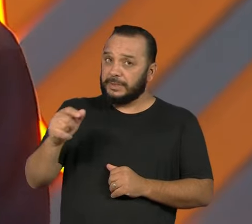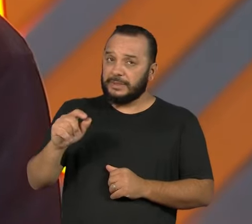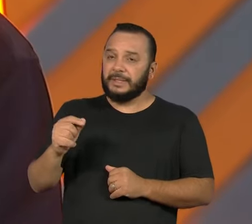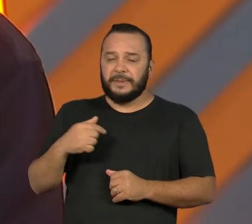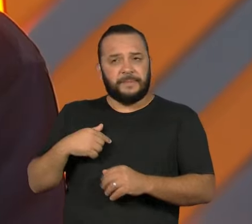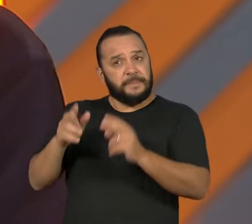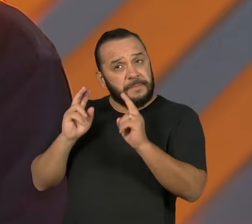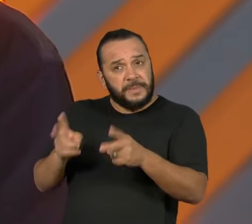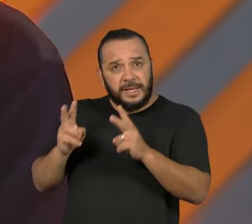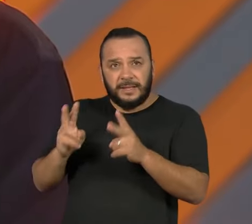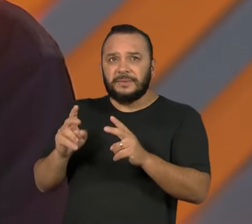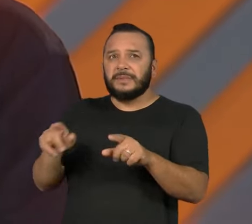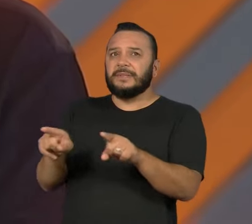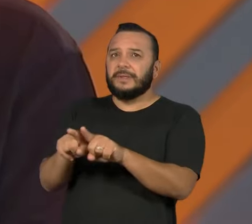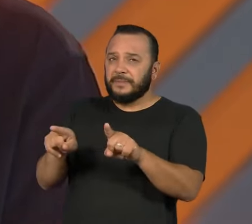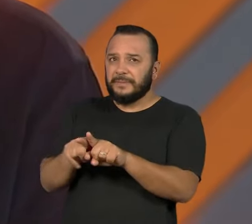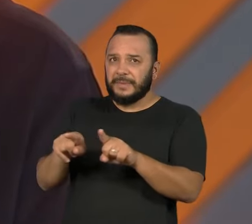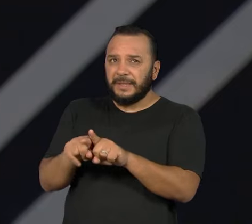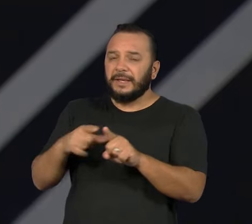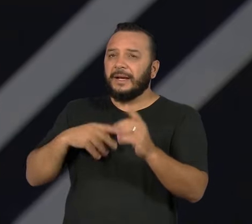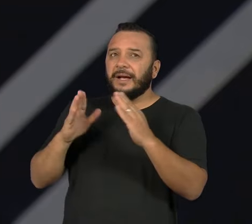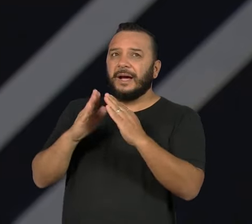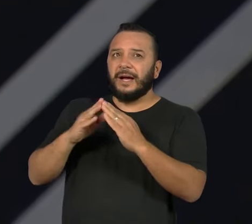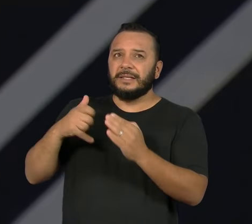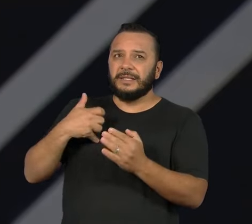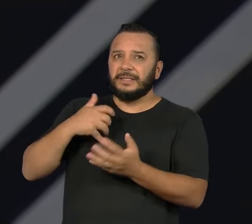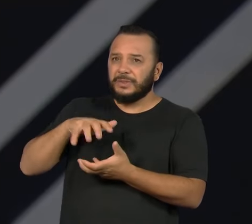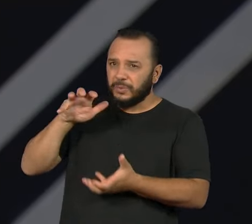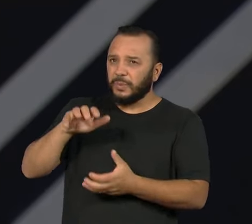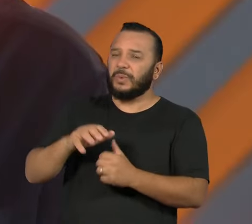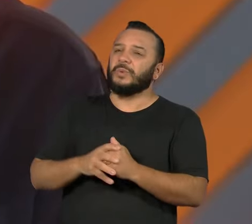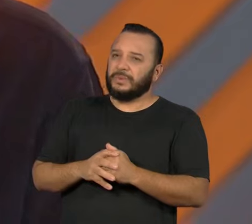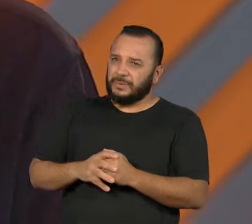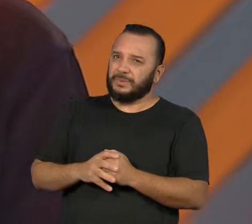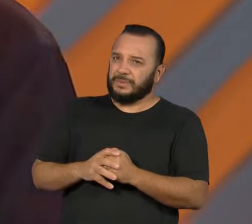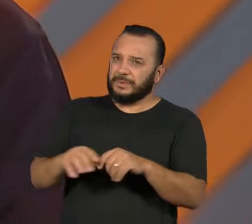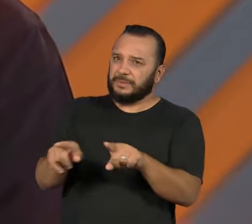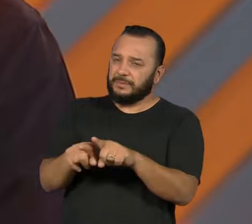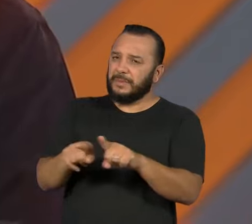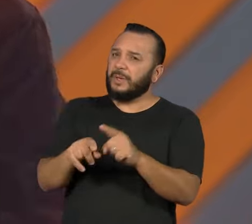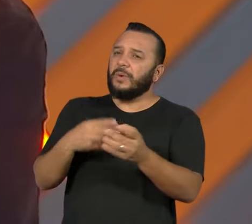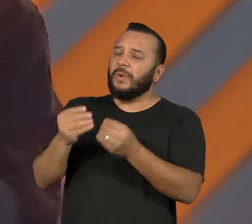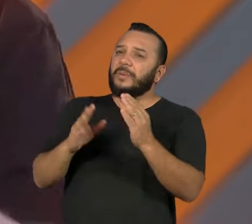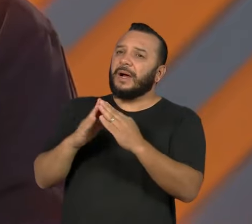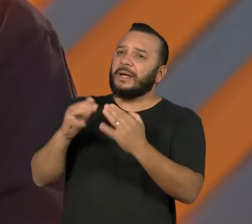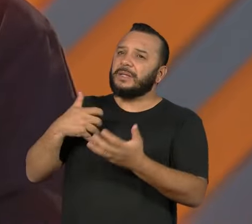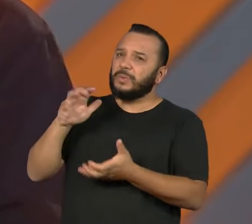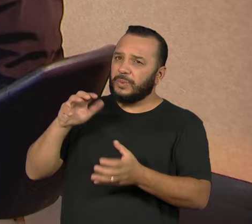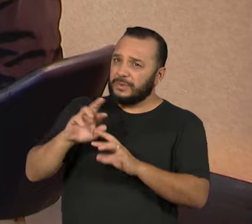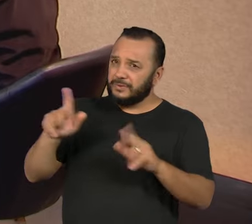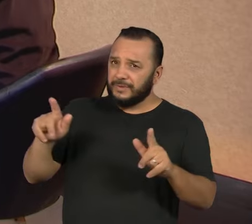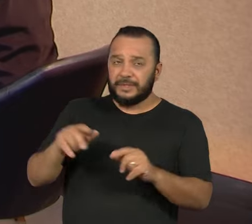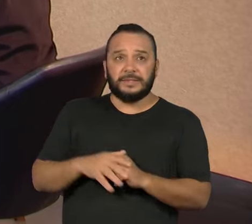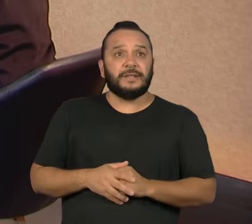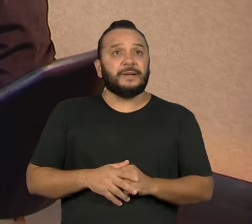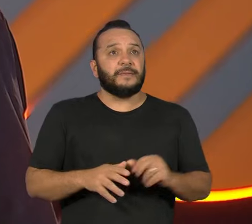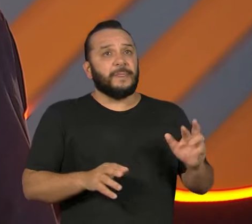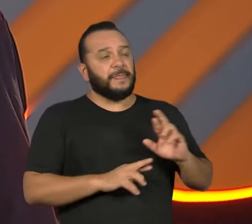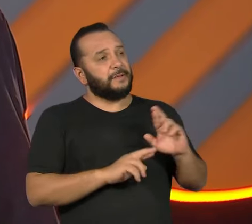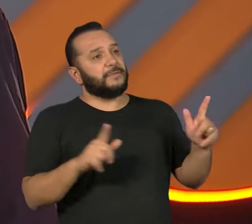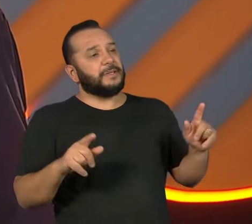mesma coisa também em casas de repouso de idosos. Isso. É diferente. É porque, na